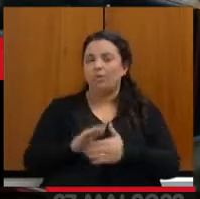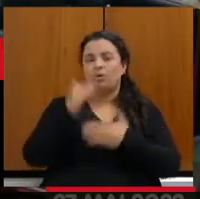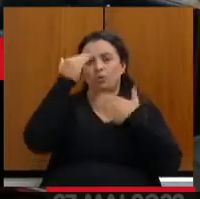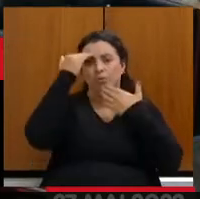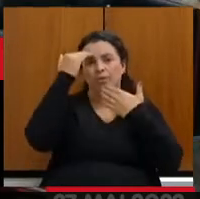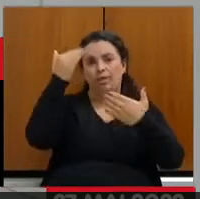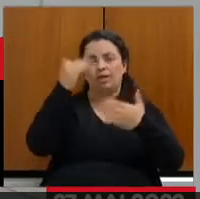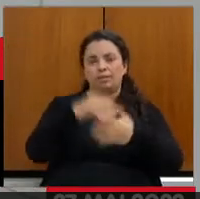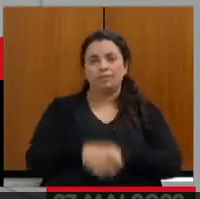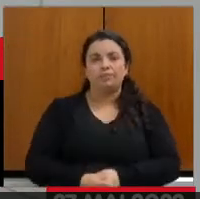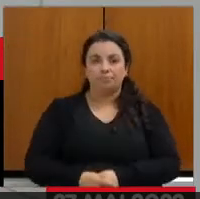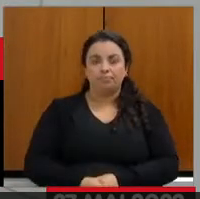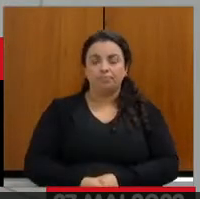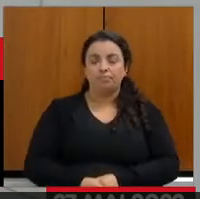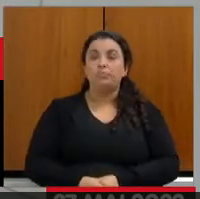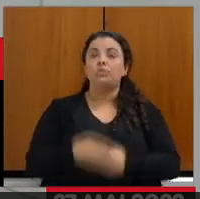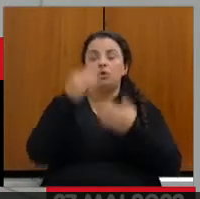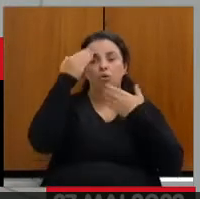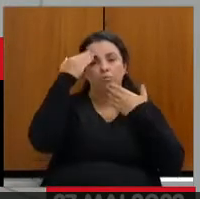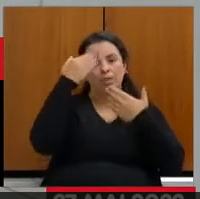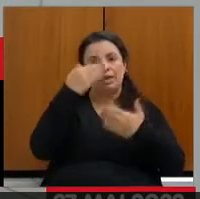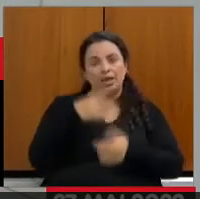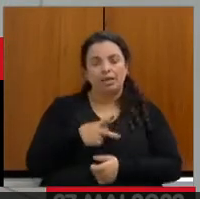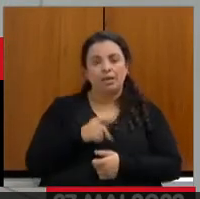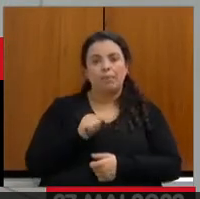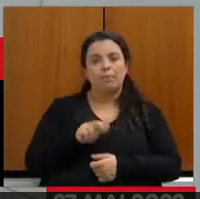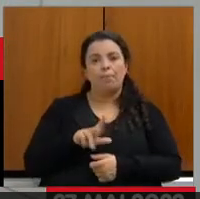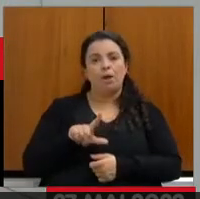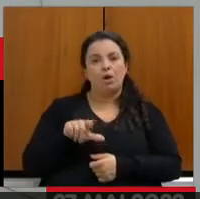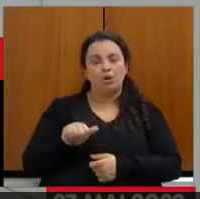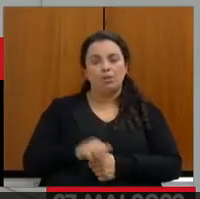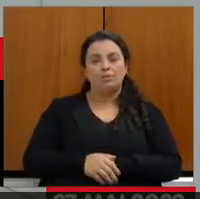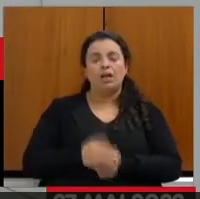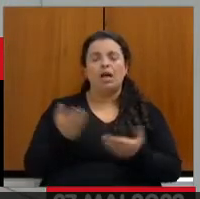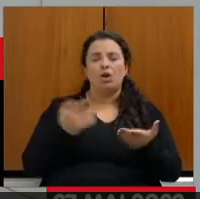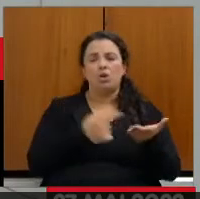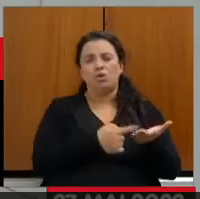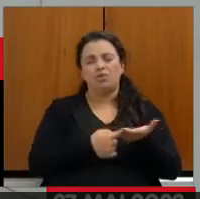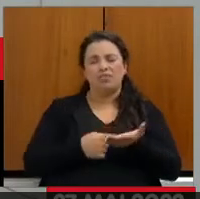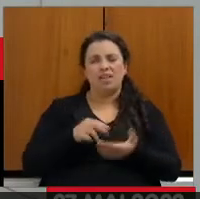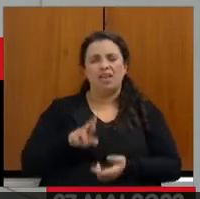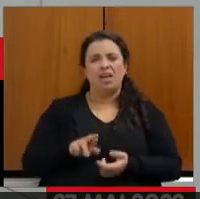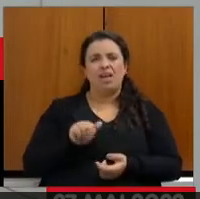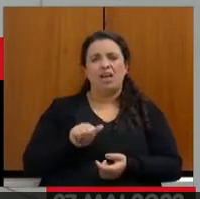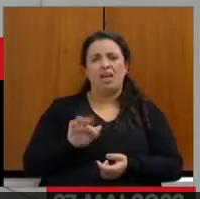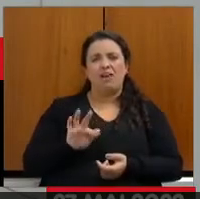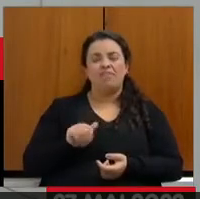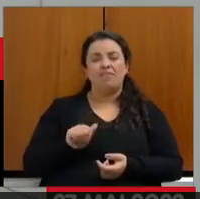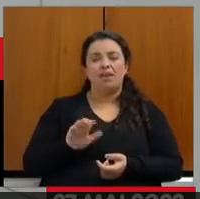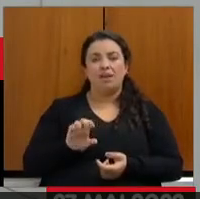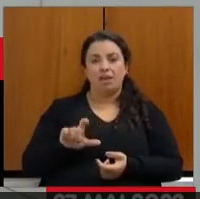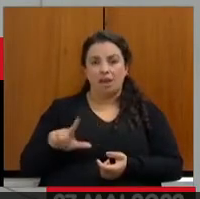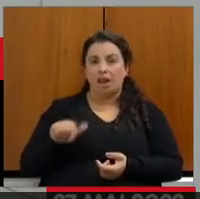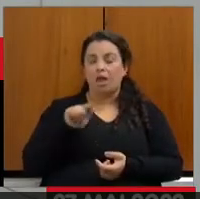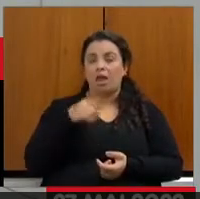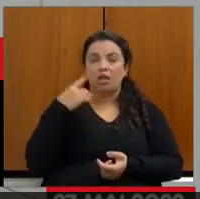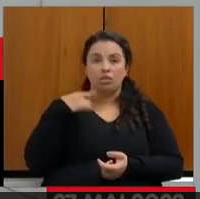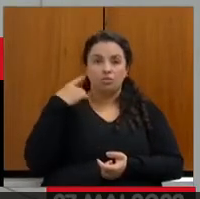é muito bem Paula Obrigada vamos convidar agora Rafaela Cunha cena advogada